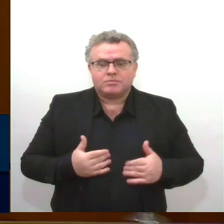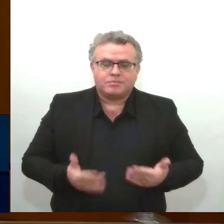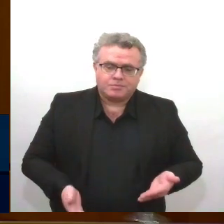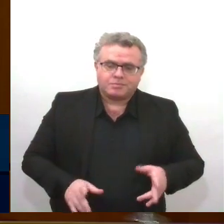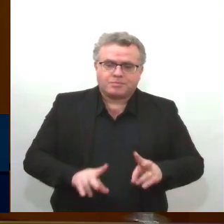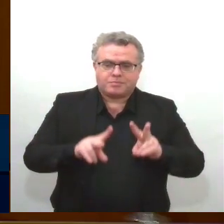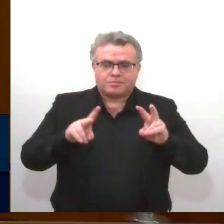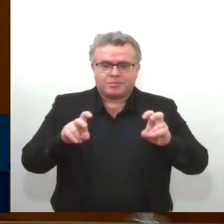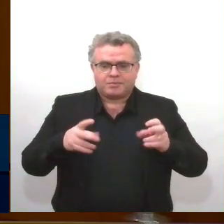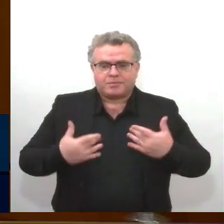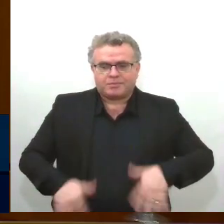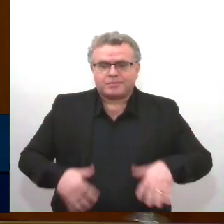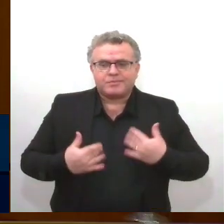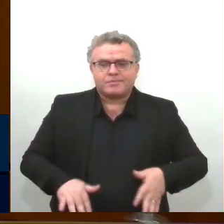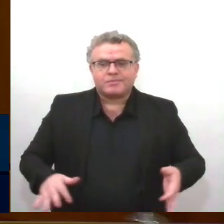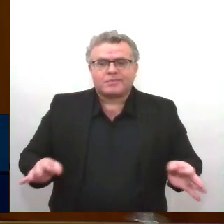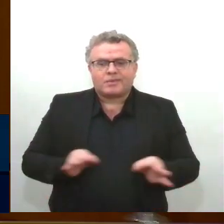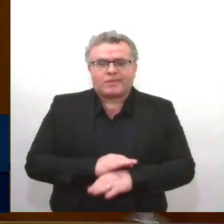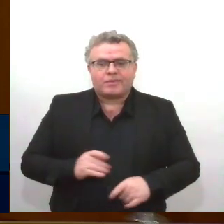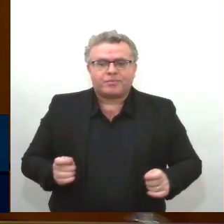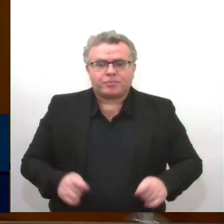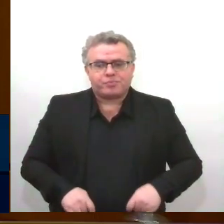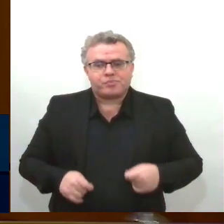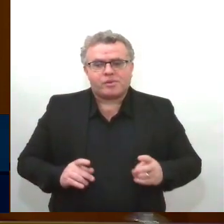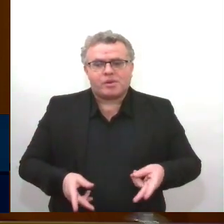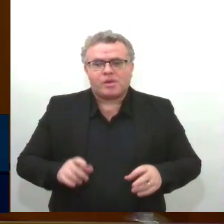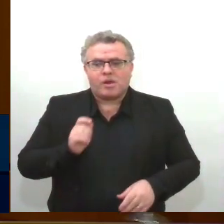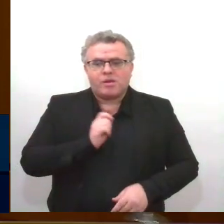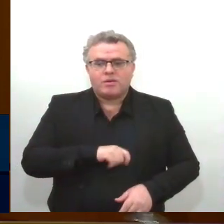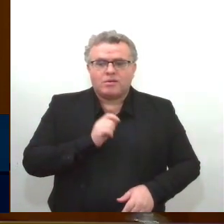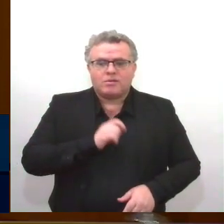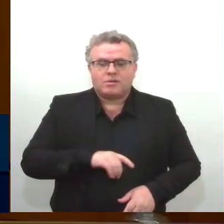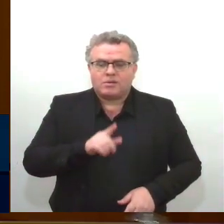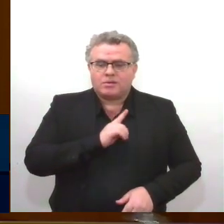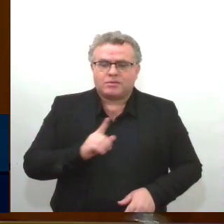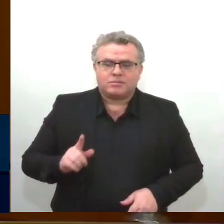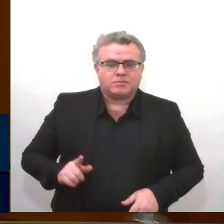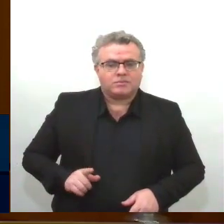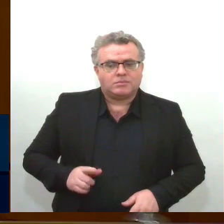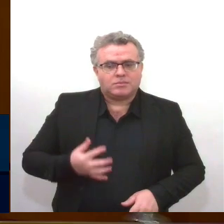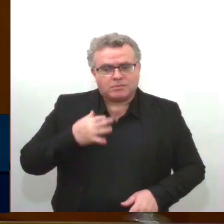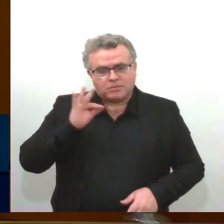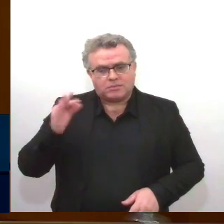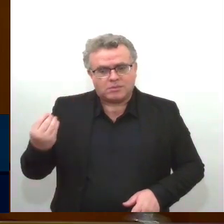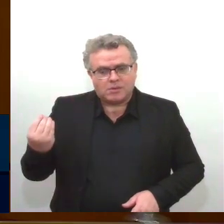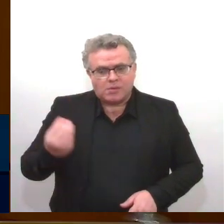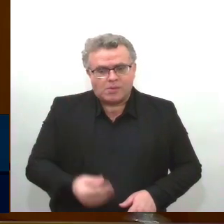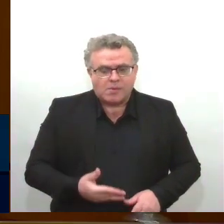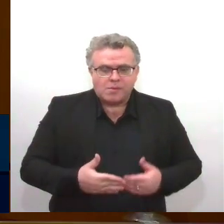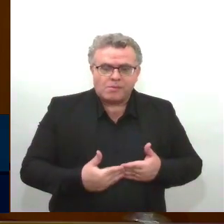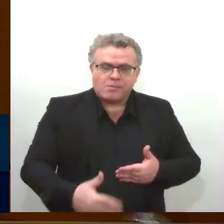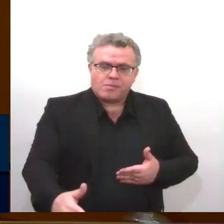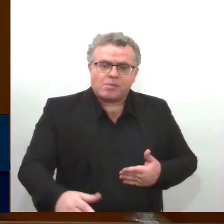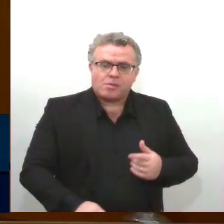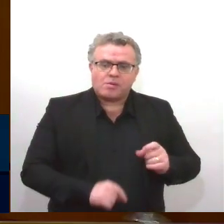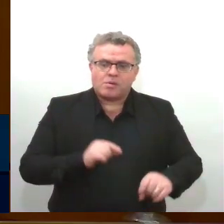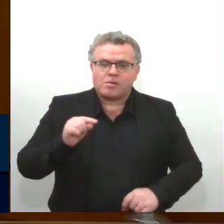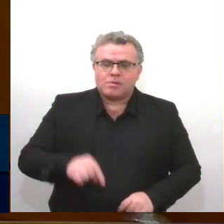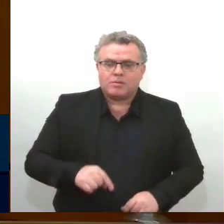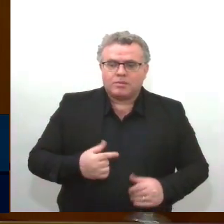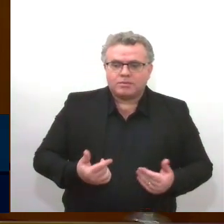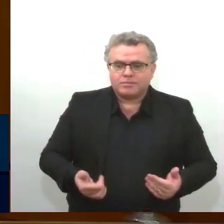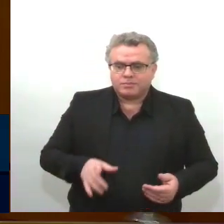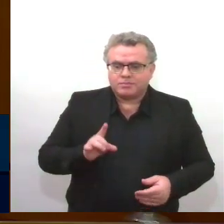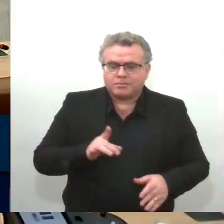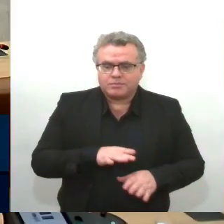no pacote de maldades que o governador Fábio Dev mandar daqui para dezembro aqui para essa casa era isso senhor presidente colegas deputadas e